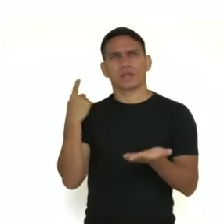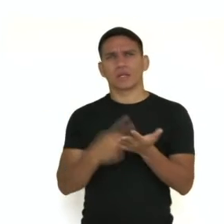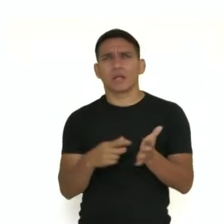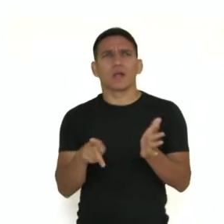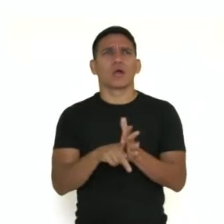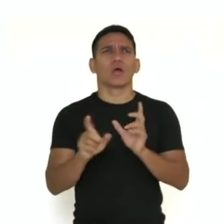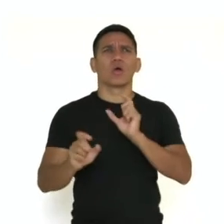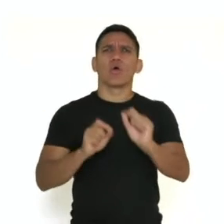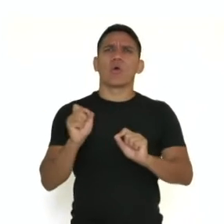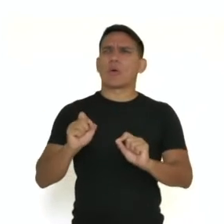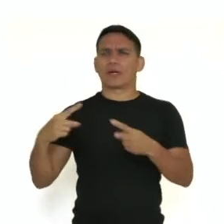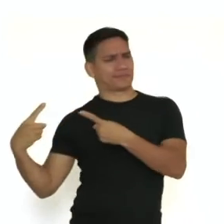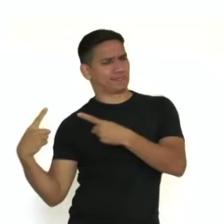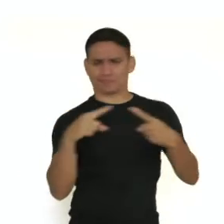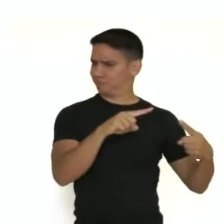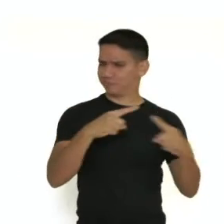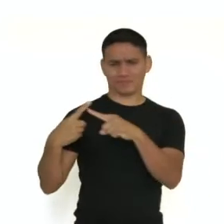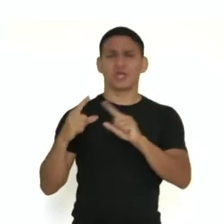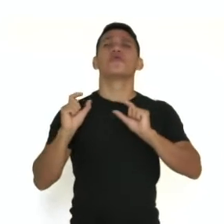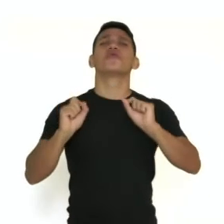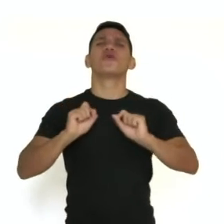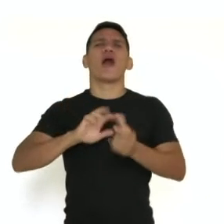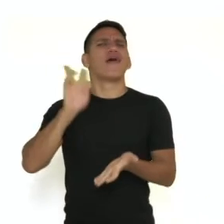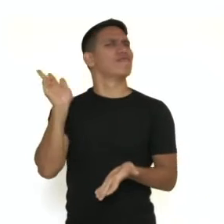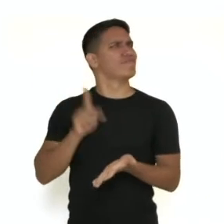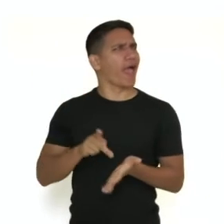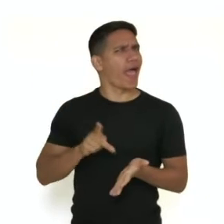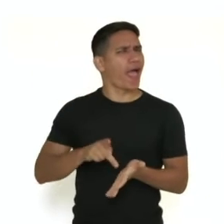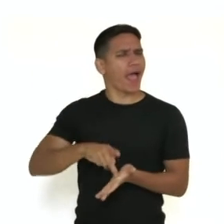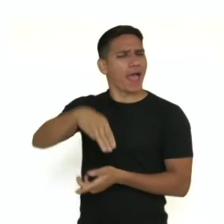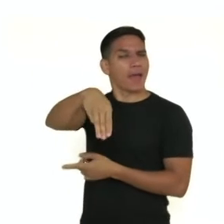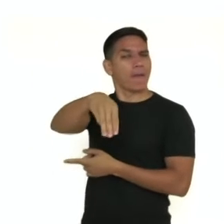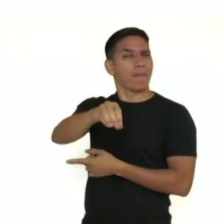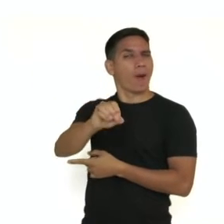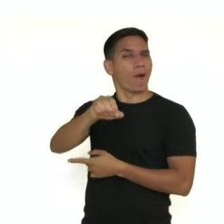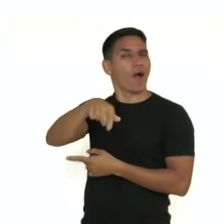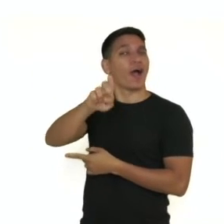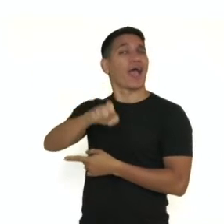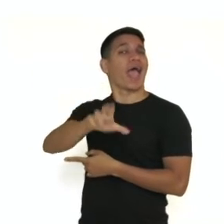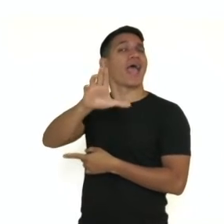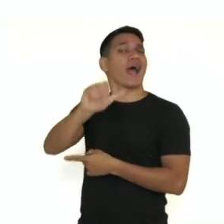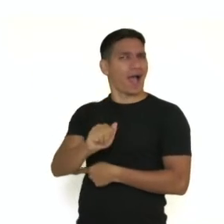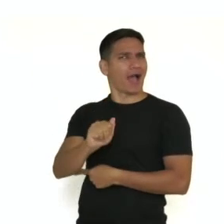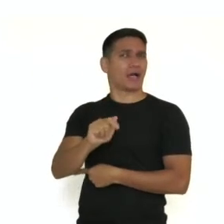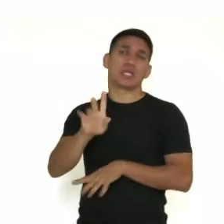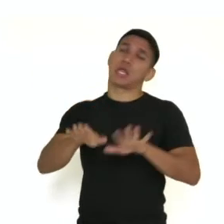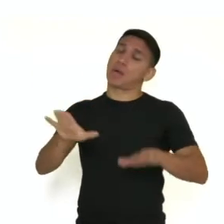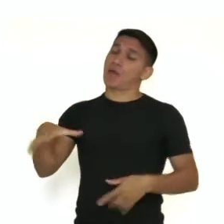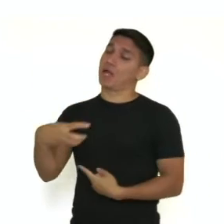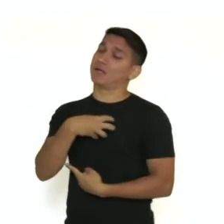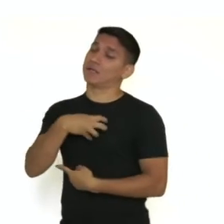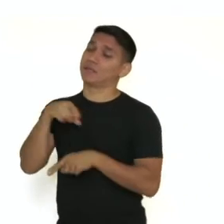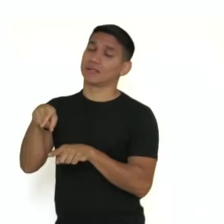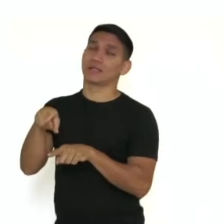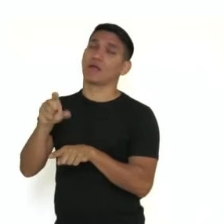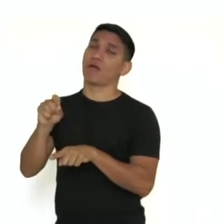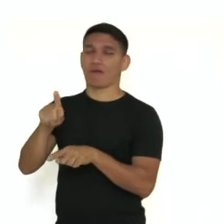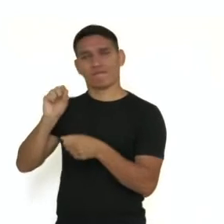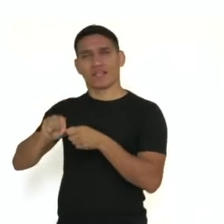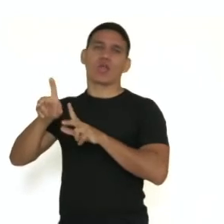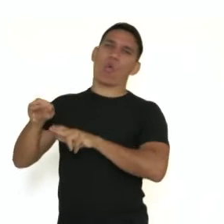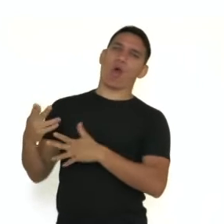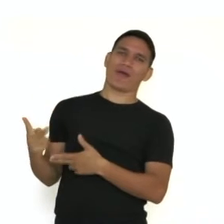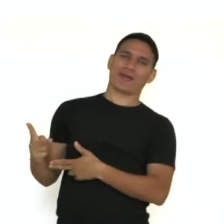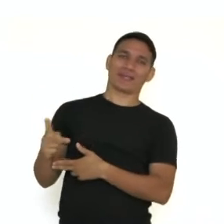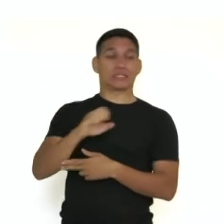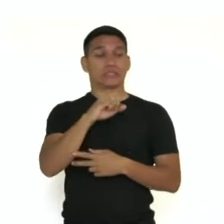de quem mantém a receita da verdadeira moqueca passa por uma posição geográfica. Estando na Bahia, faça como os baianos. Se for ao